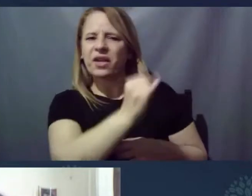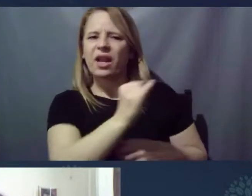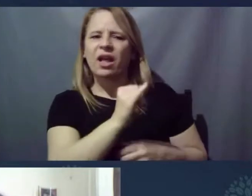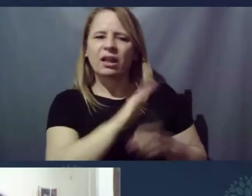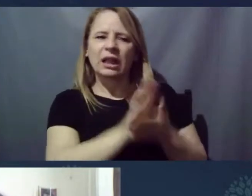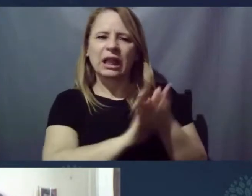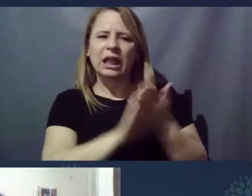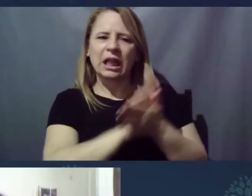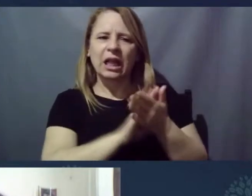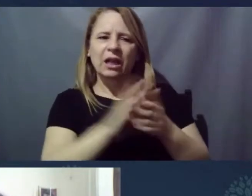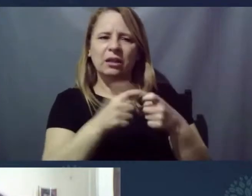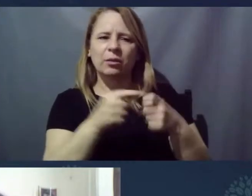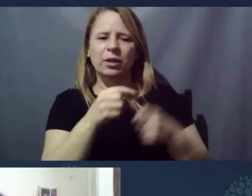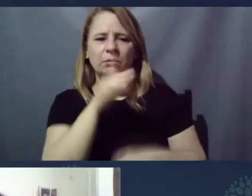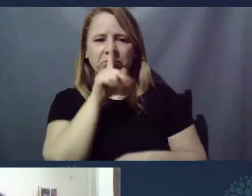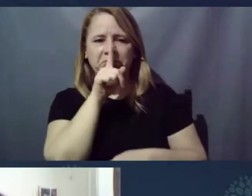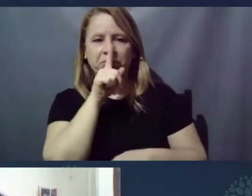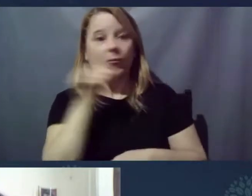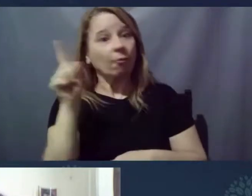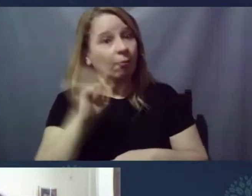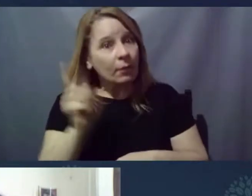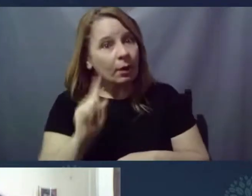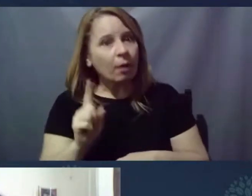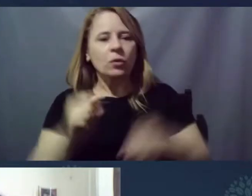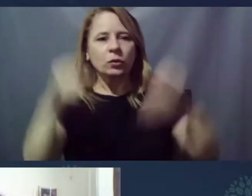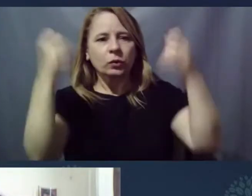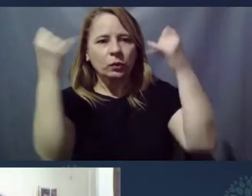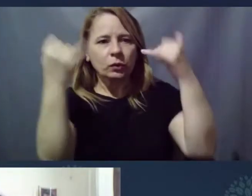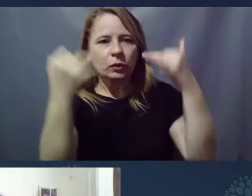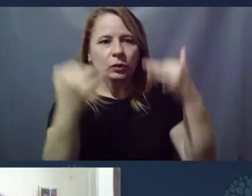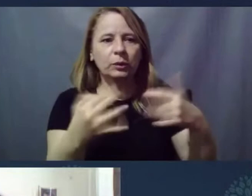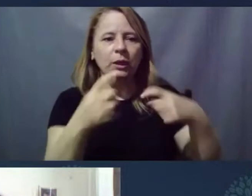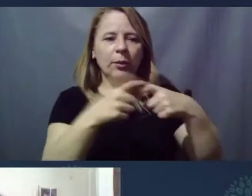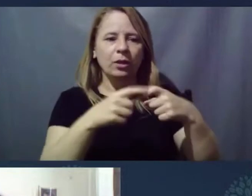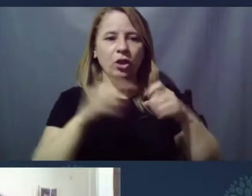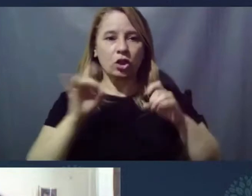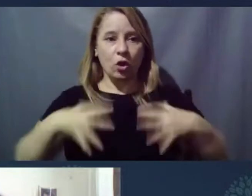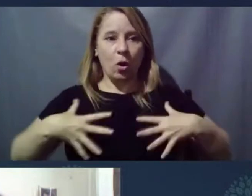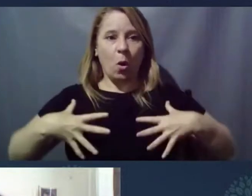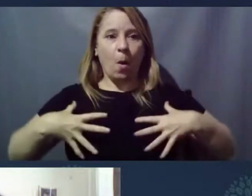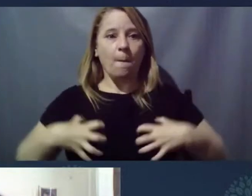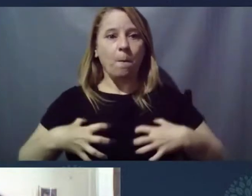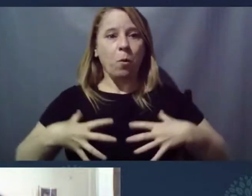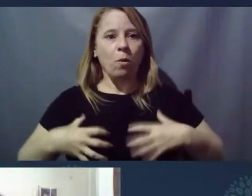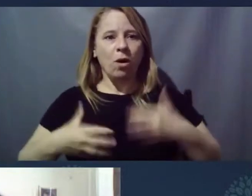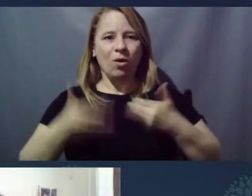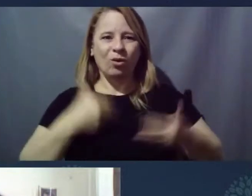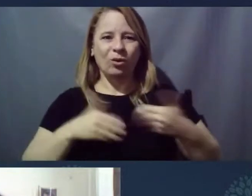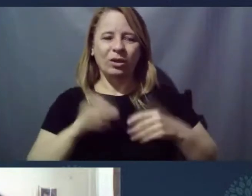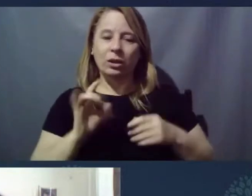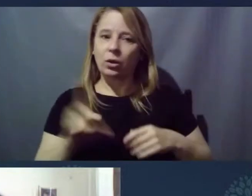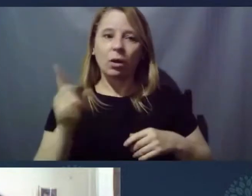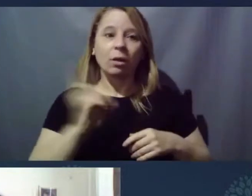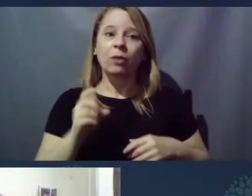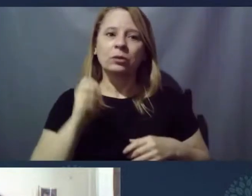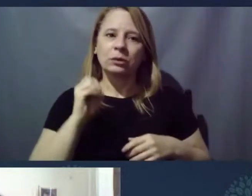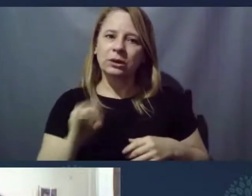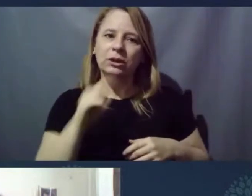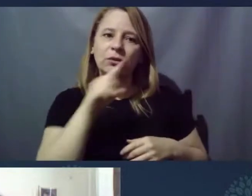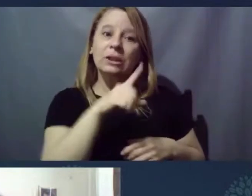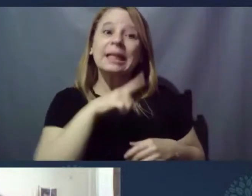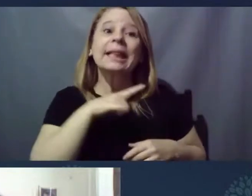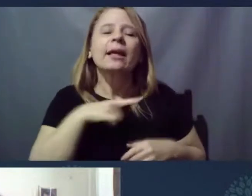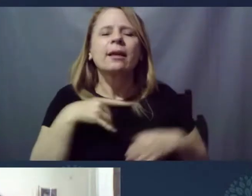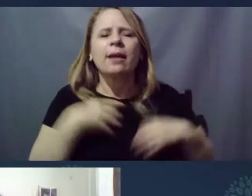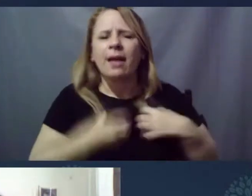e vamos fazer um tratamento geral. Eu não vou tratar somente o seu pulmão. Se você tem um quadro de ansiedade importante, e vejam, não é